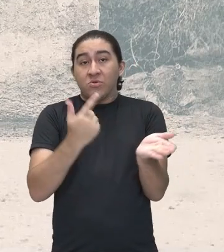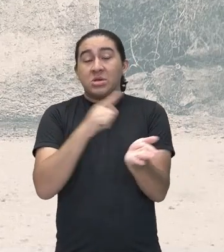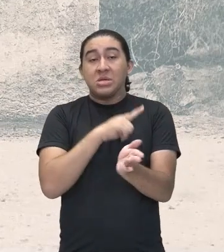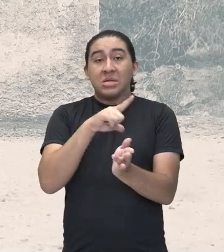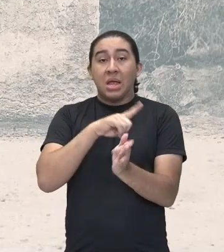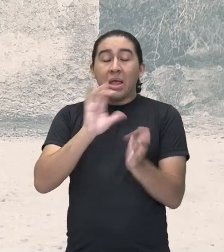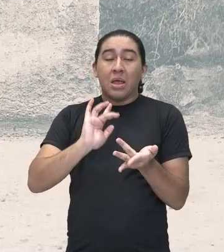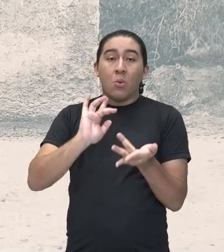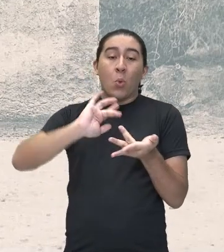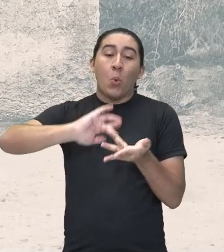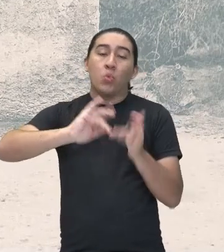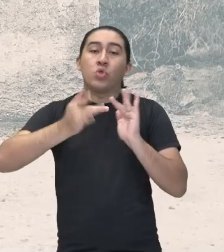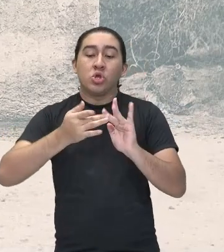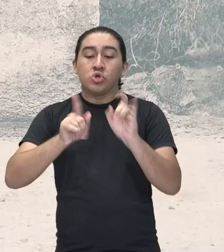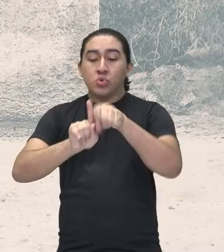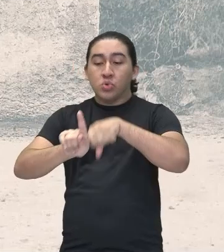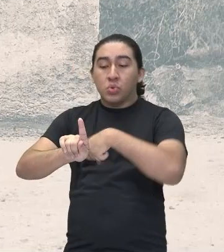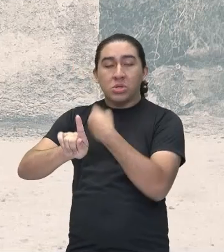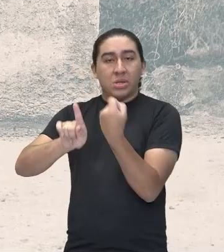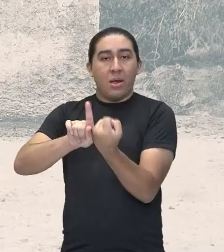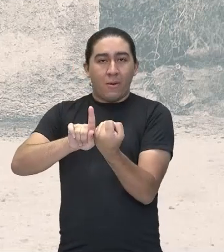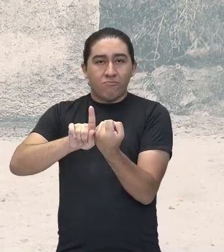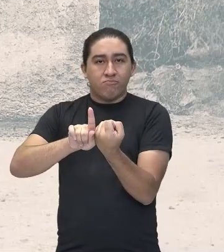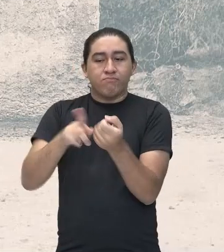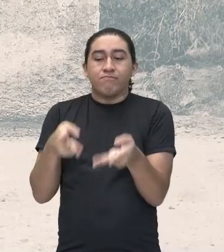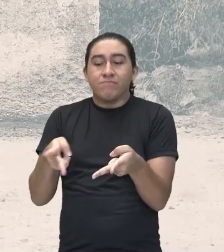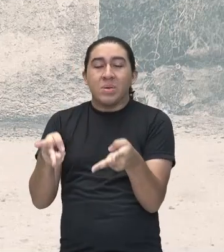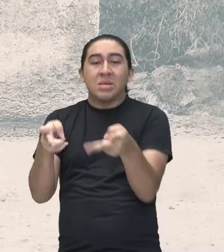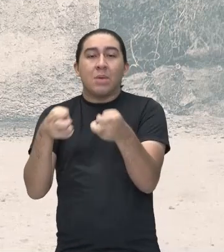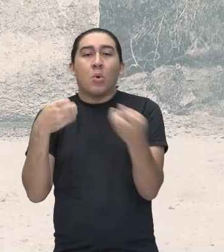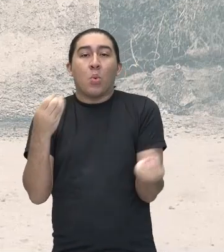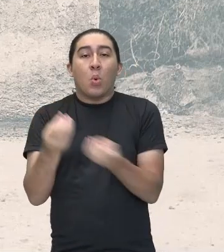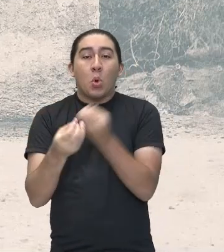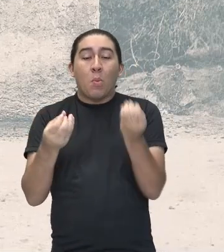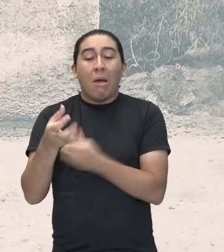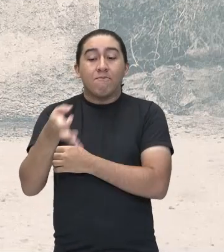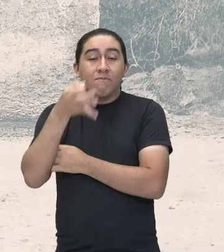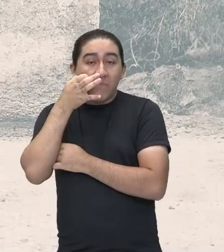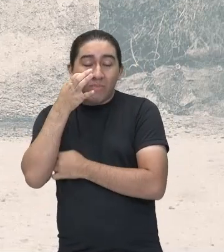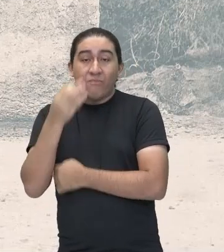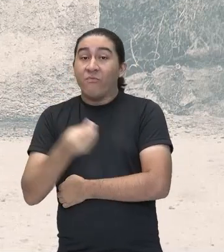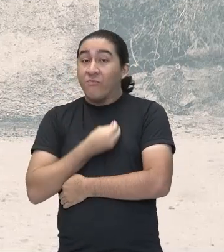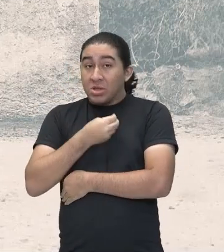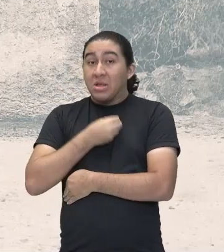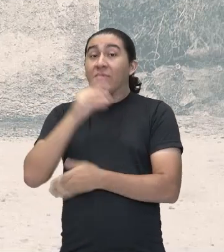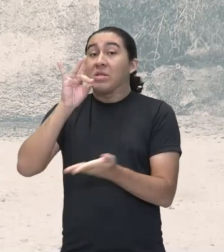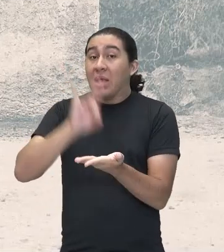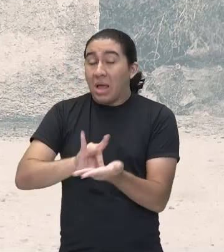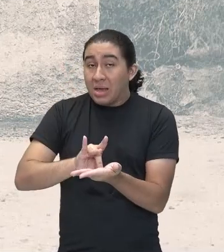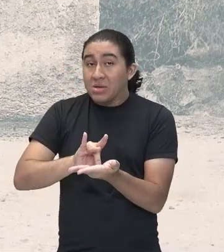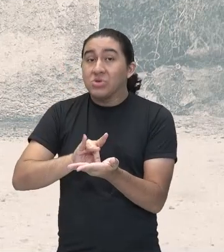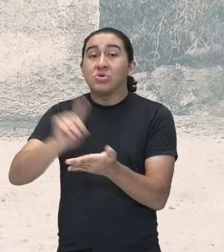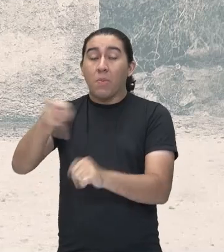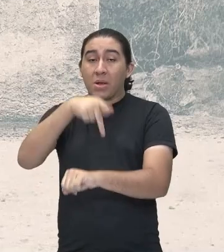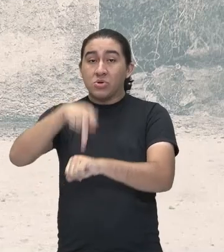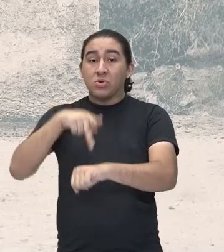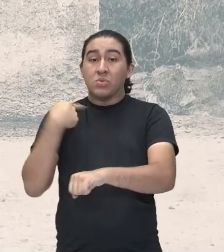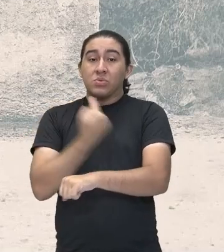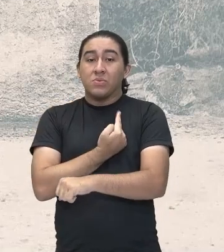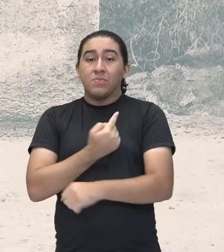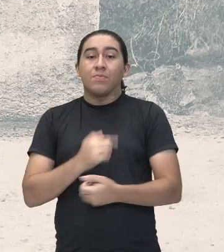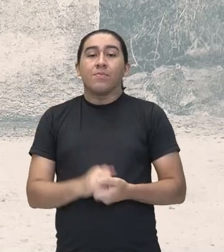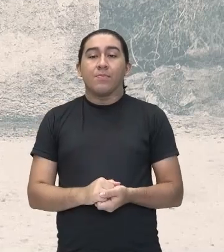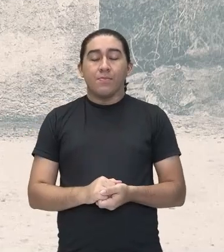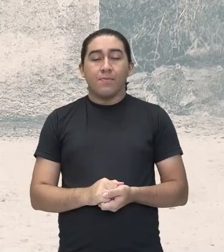social, que vai olhar para a realidade do nosso país, principalmente ali da região do Vale do Paraíba. Lembrando que